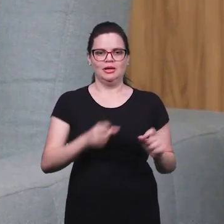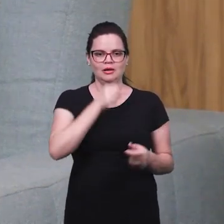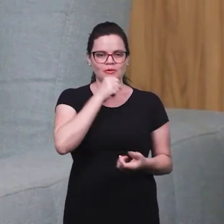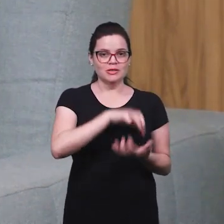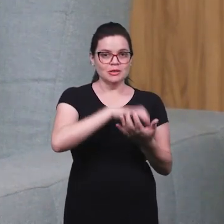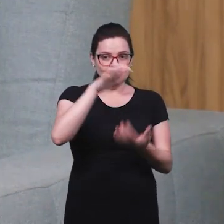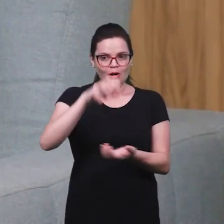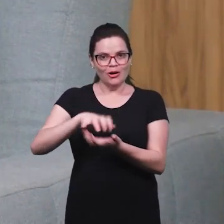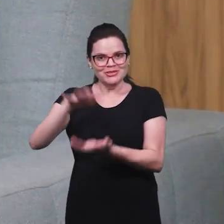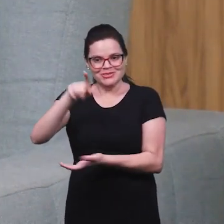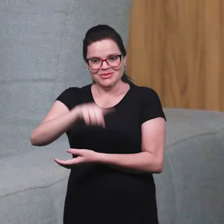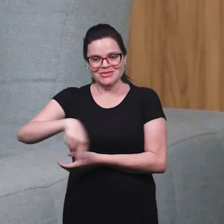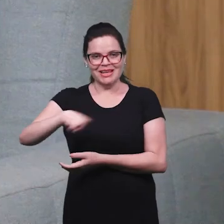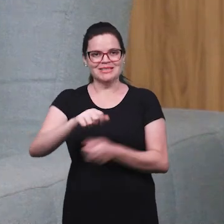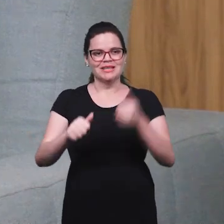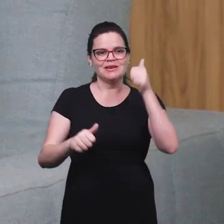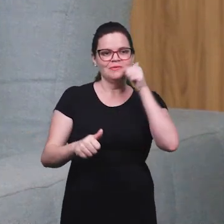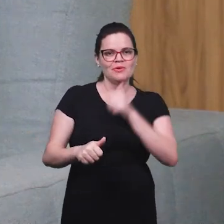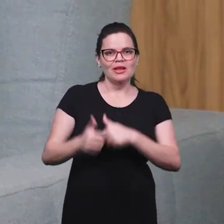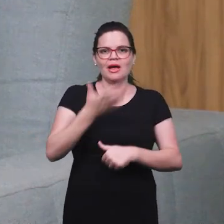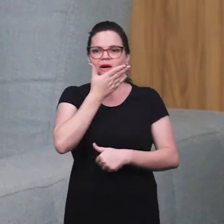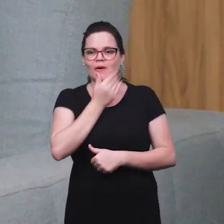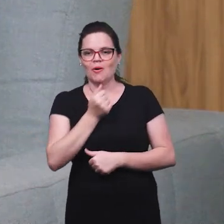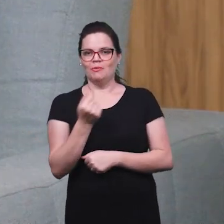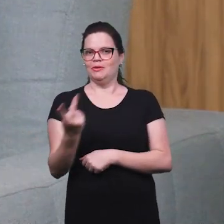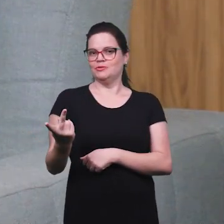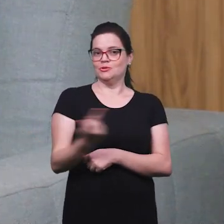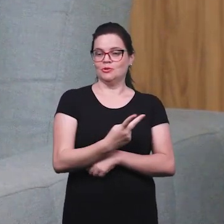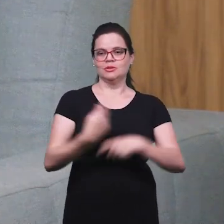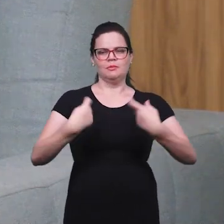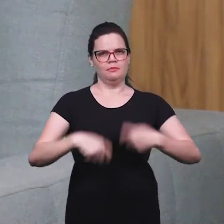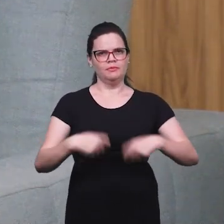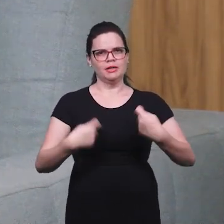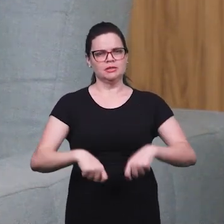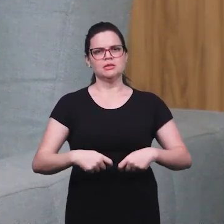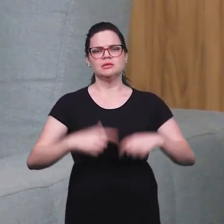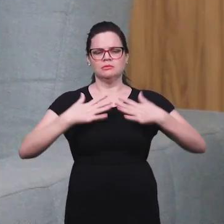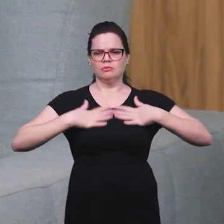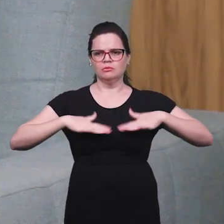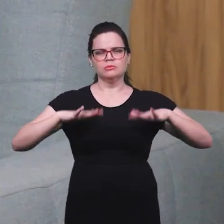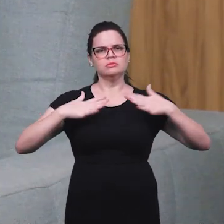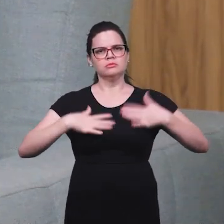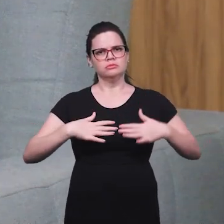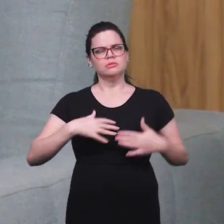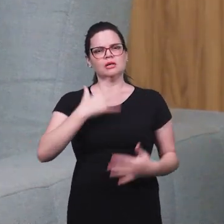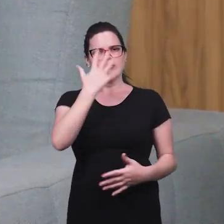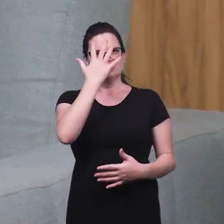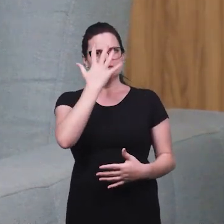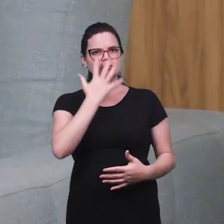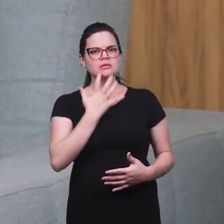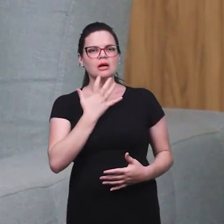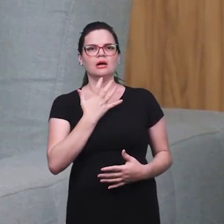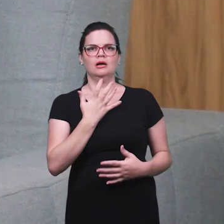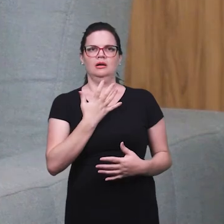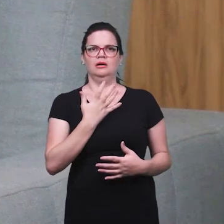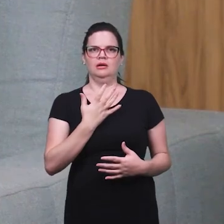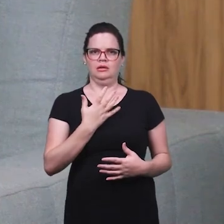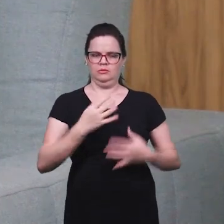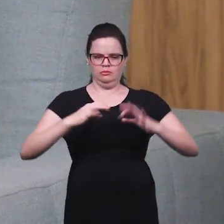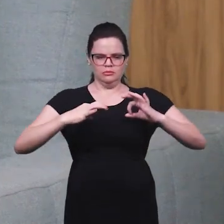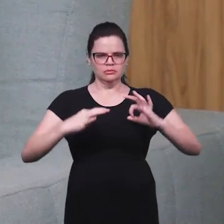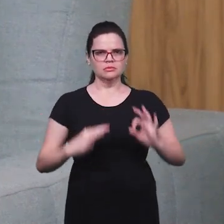velhos aqui, que são os nossos irmãos varões, idosos, eles precisam ser sóbrios. E eles são sóbrios, né?